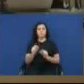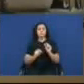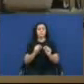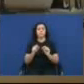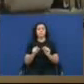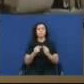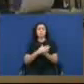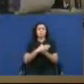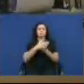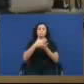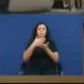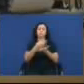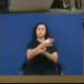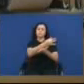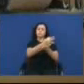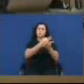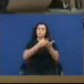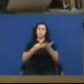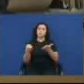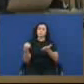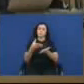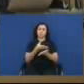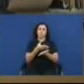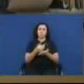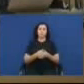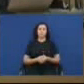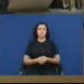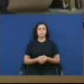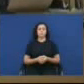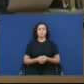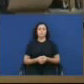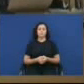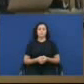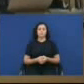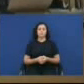passam a vigorar com as seguintes redações.